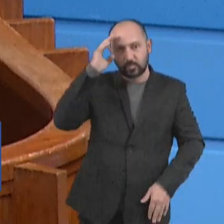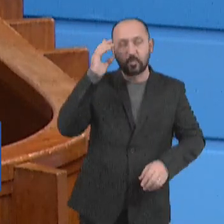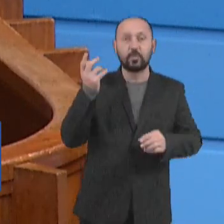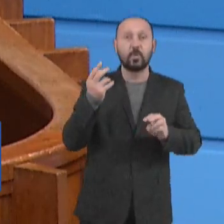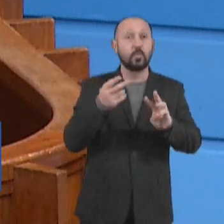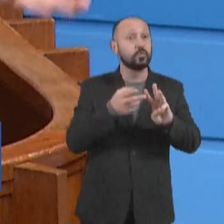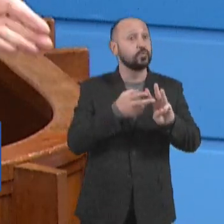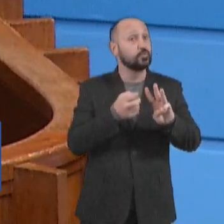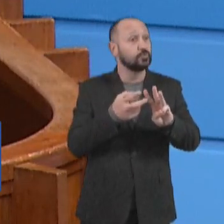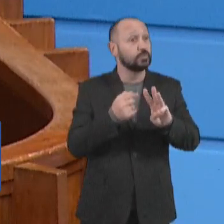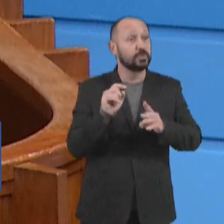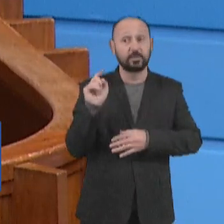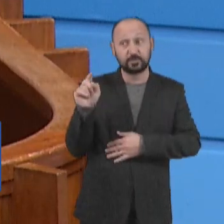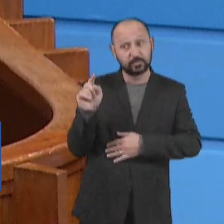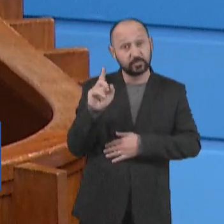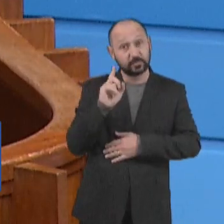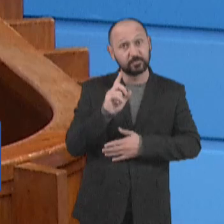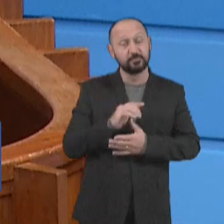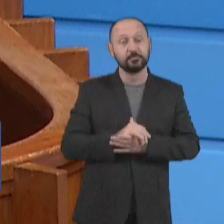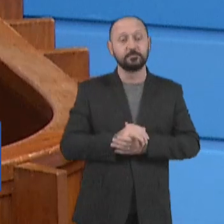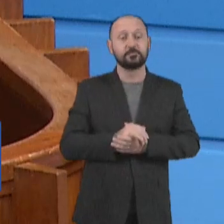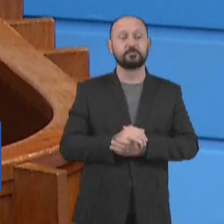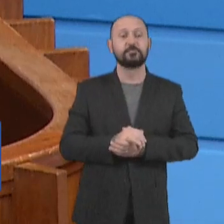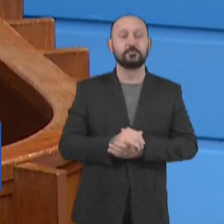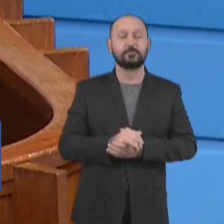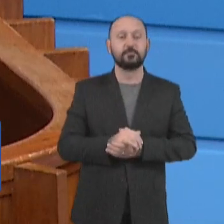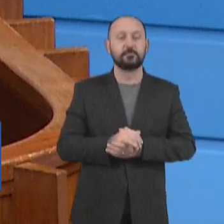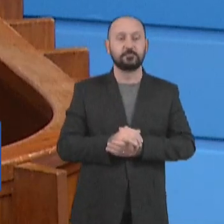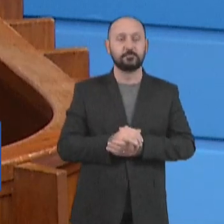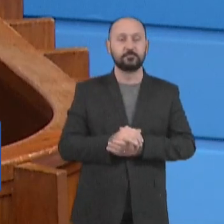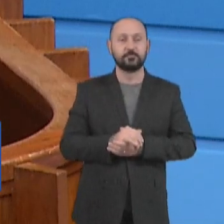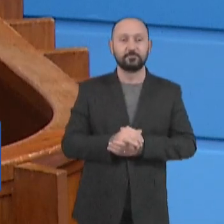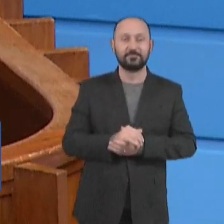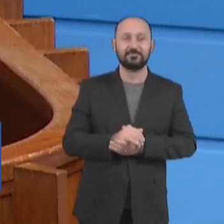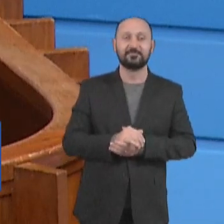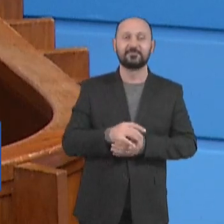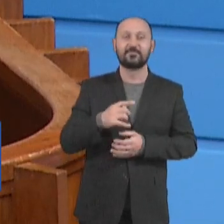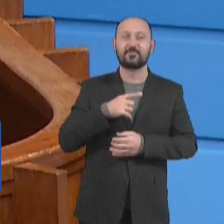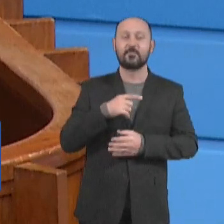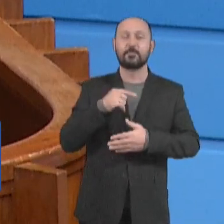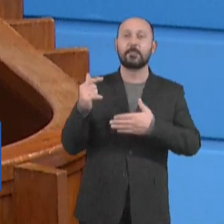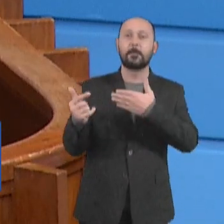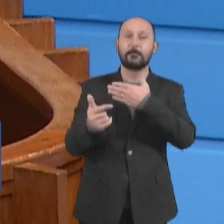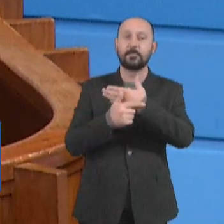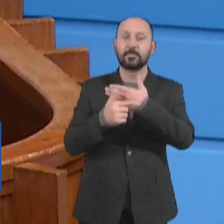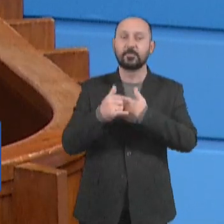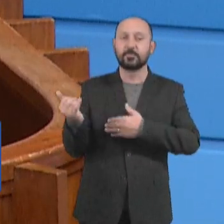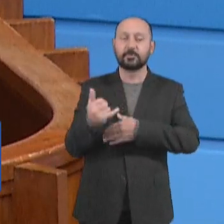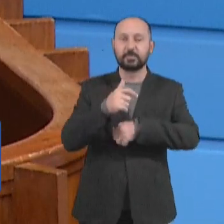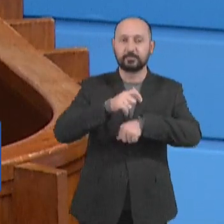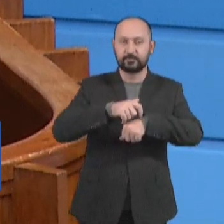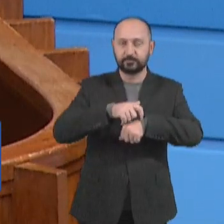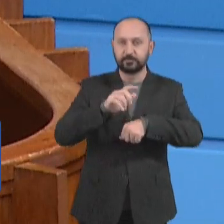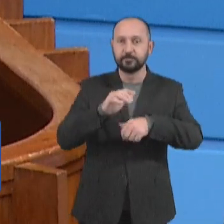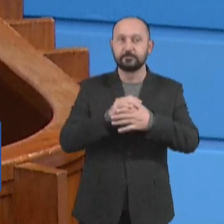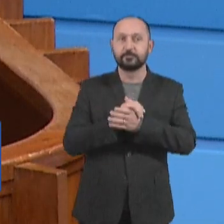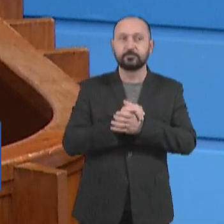índios, né? Aliás, tiveram um papel importantíssimo nesse processo,